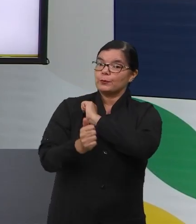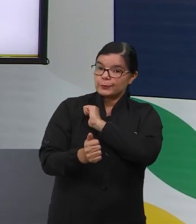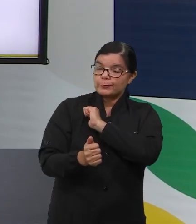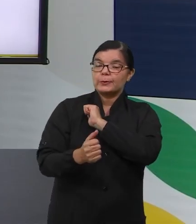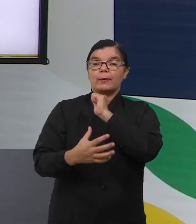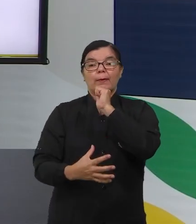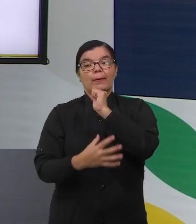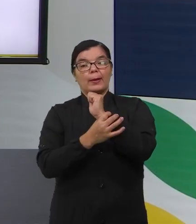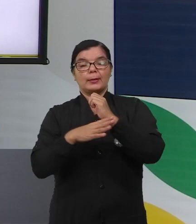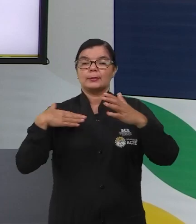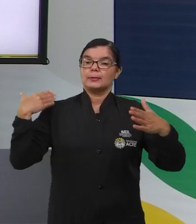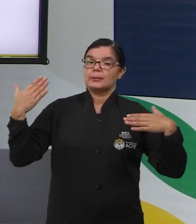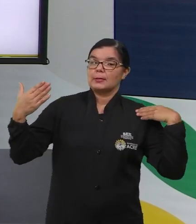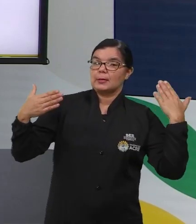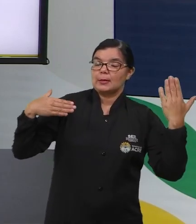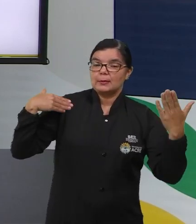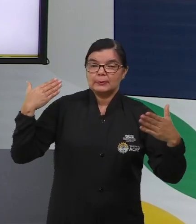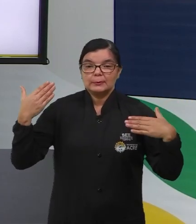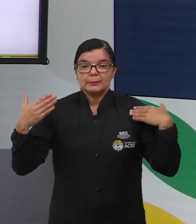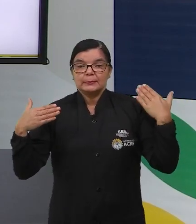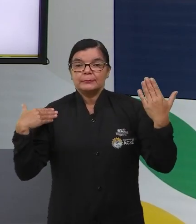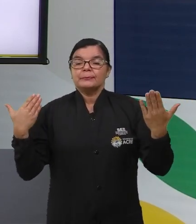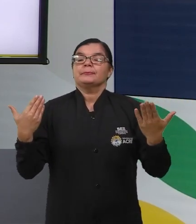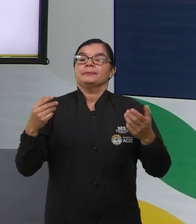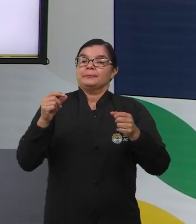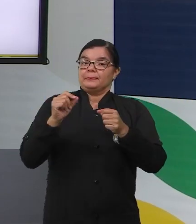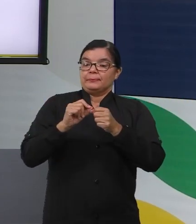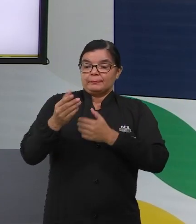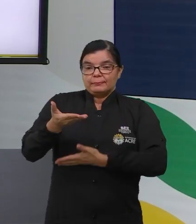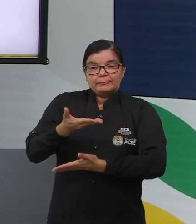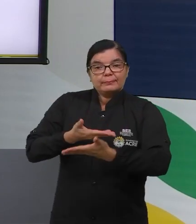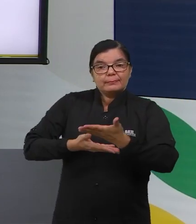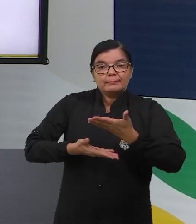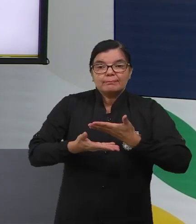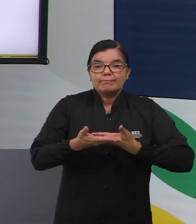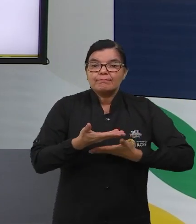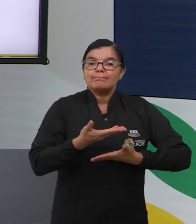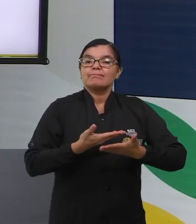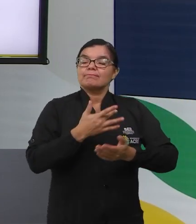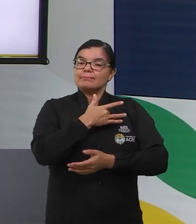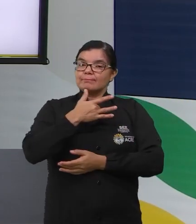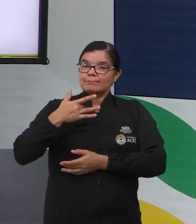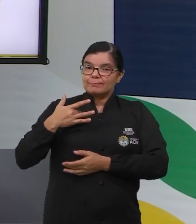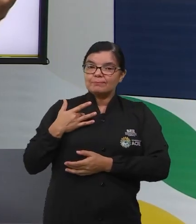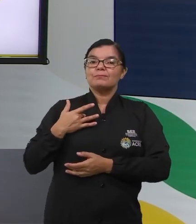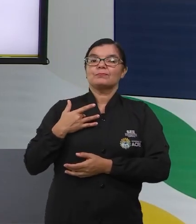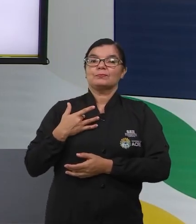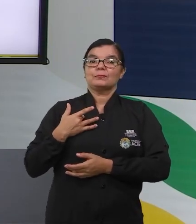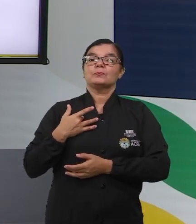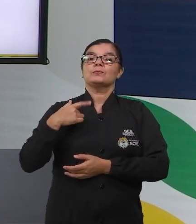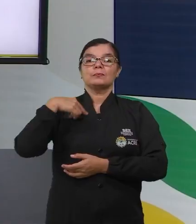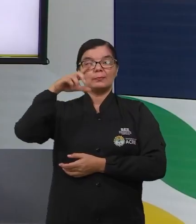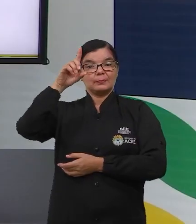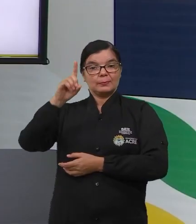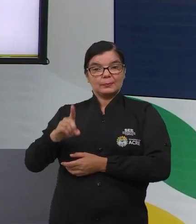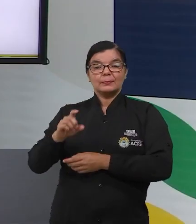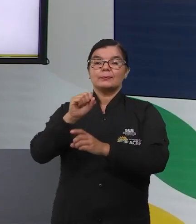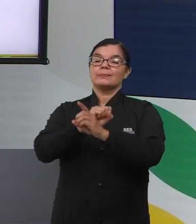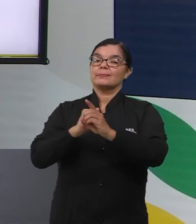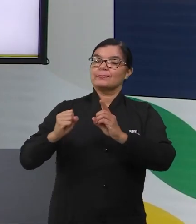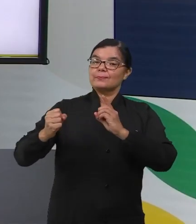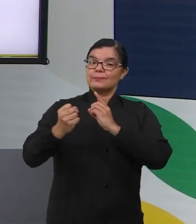vai garantir lazer que vai fazer essa correlação com a saúde essa que é um direito